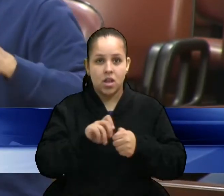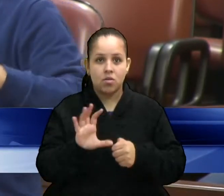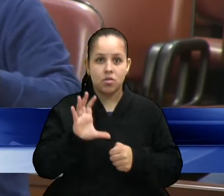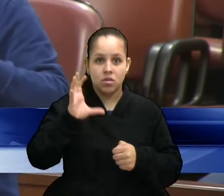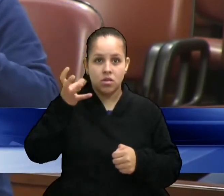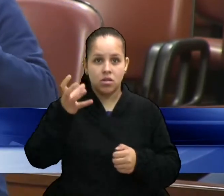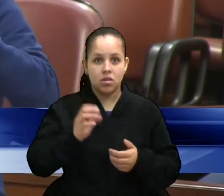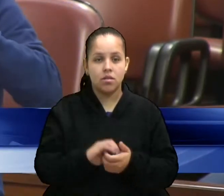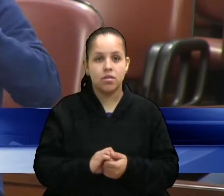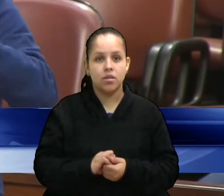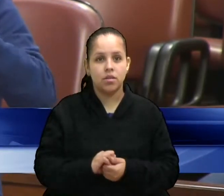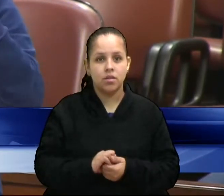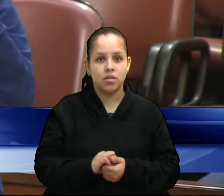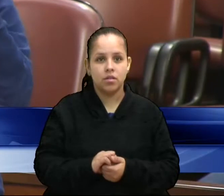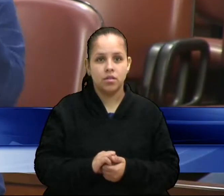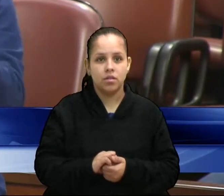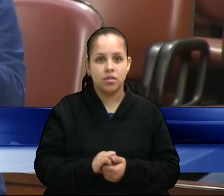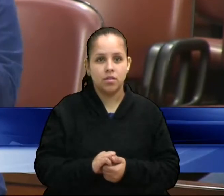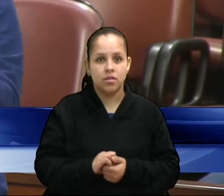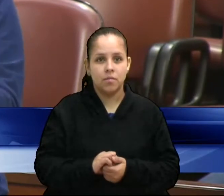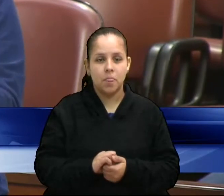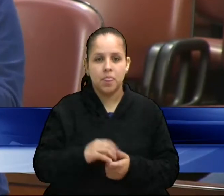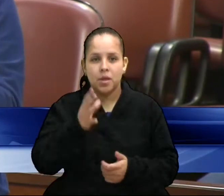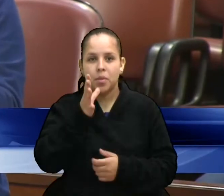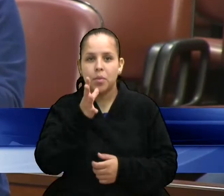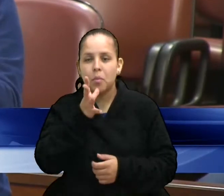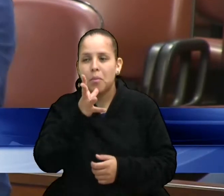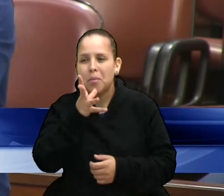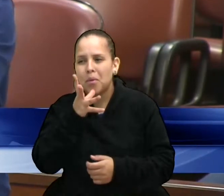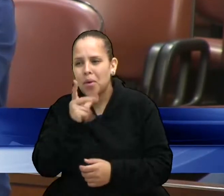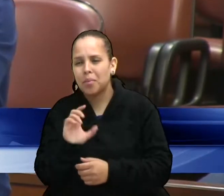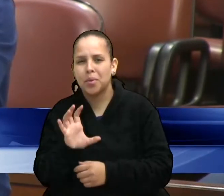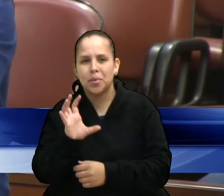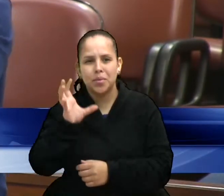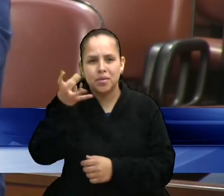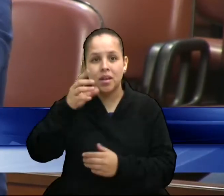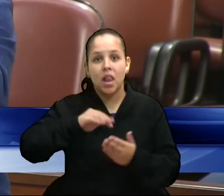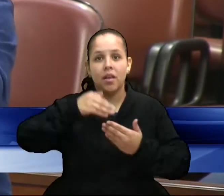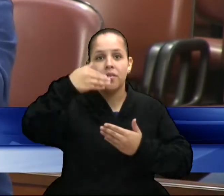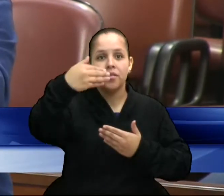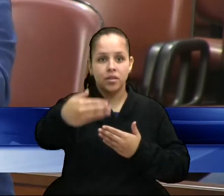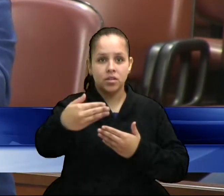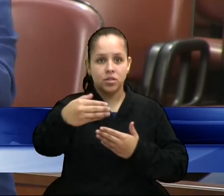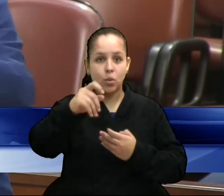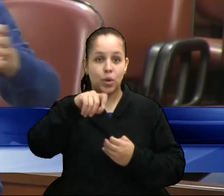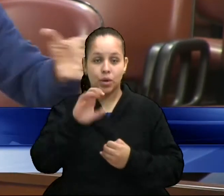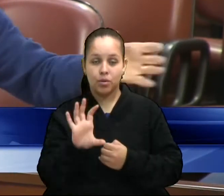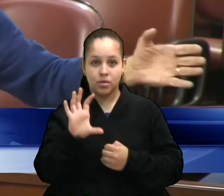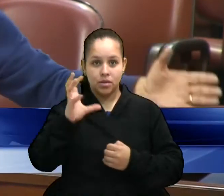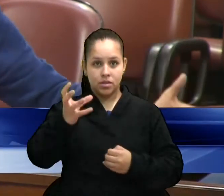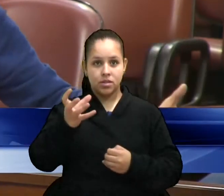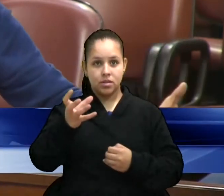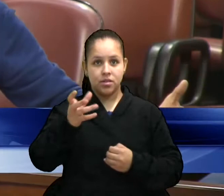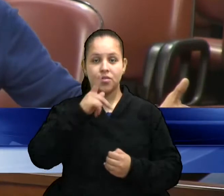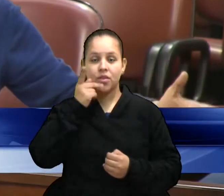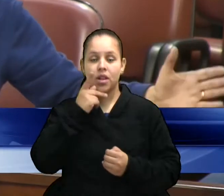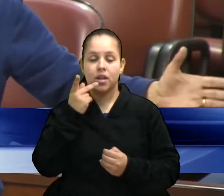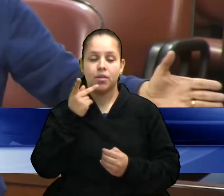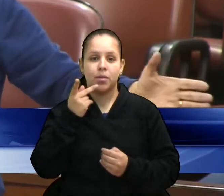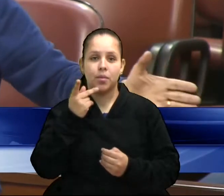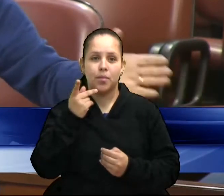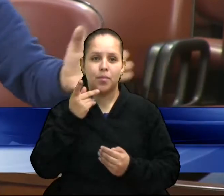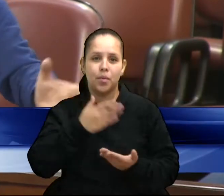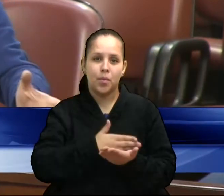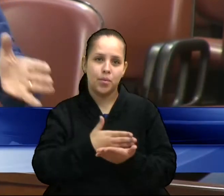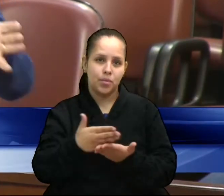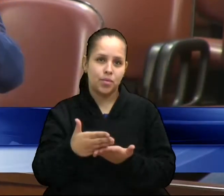o quanto as coisas demoram para acontecer, e lá na frente, o que acaba acontecendo, é que foi falado lá no início. A ideia